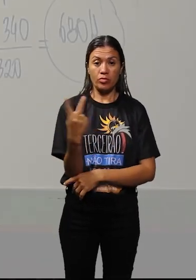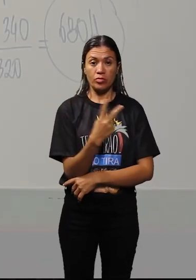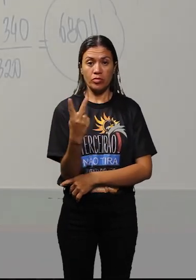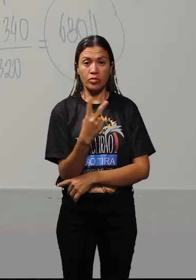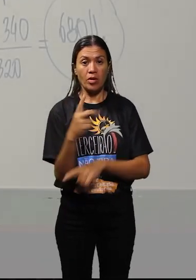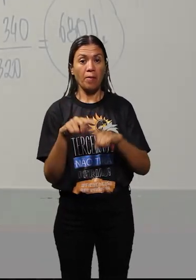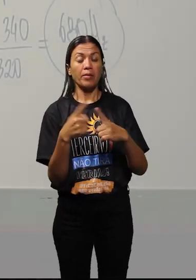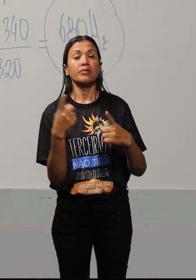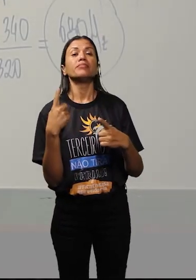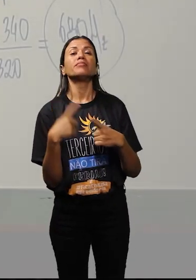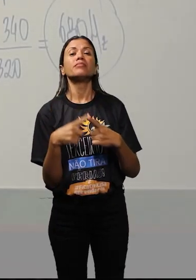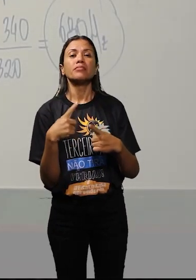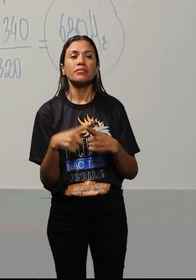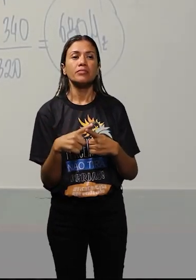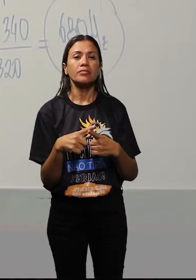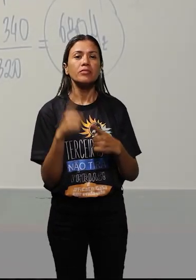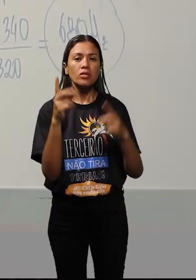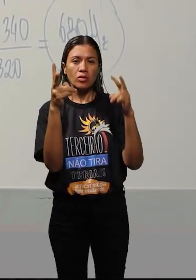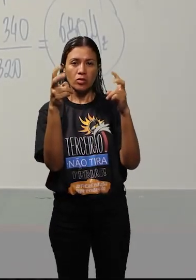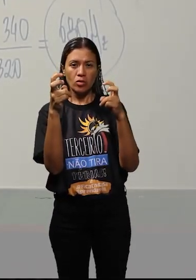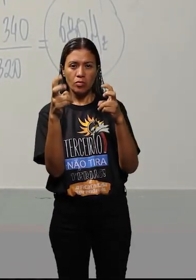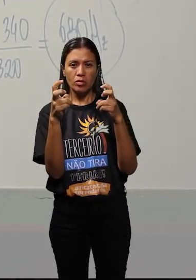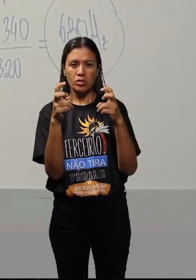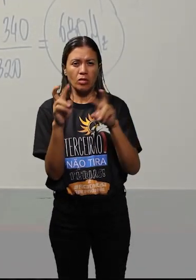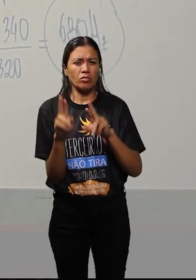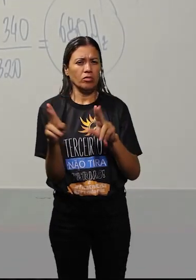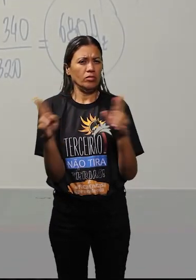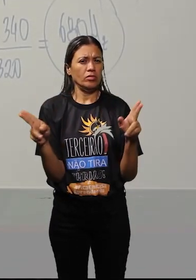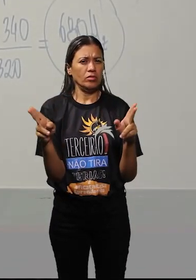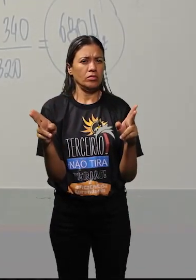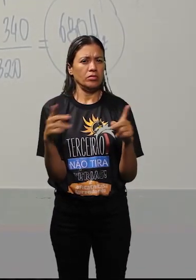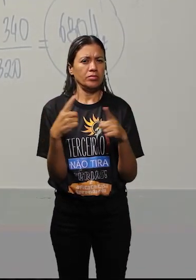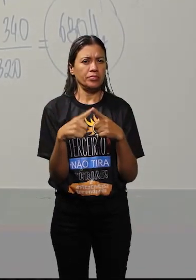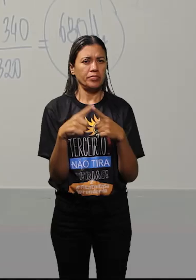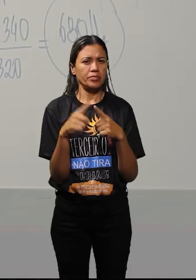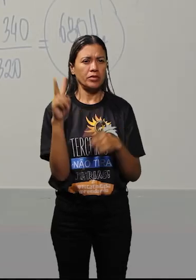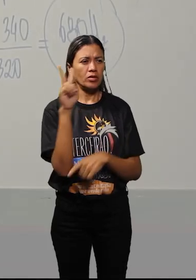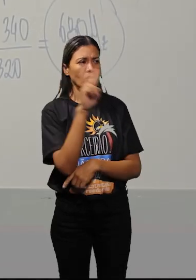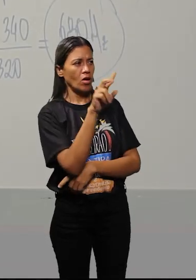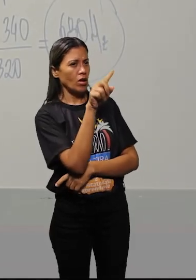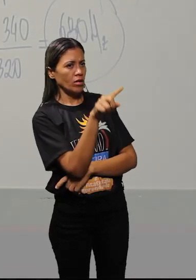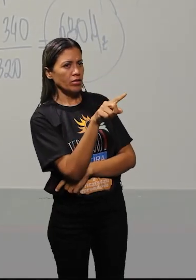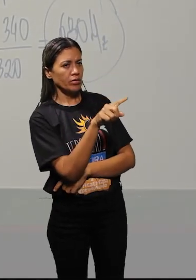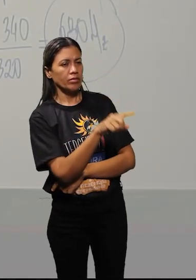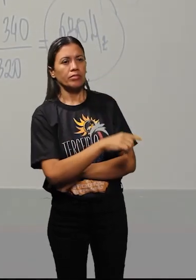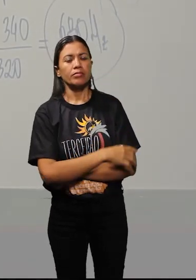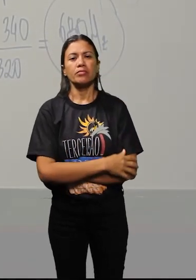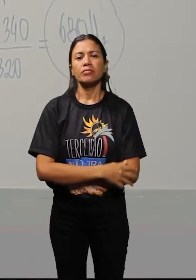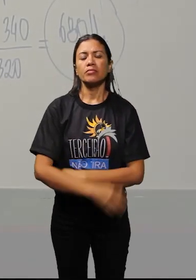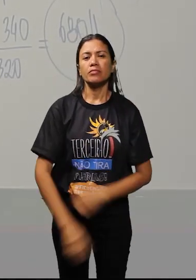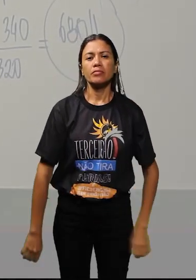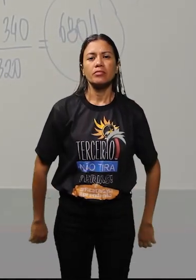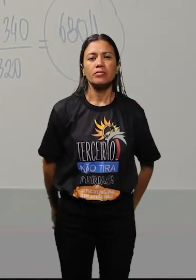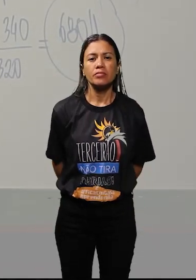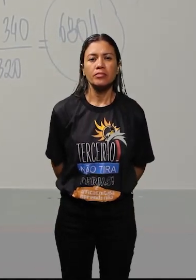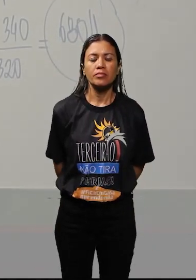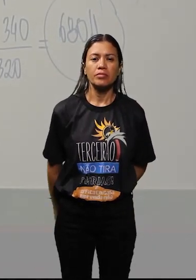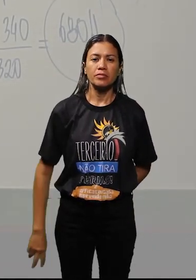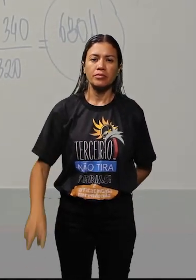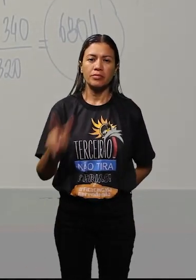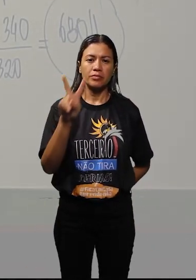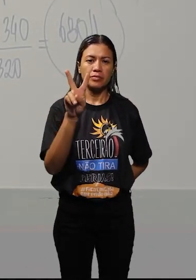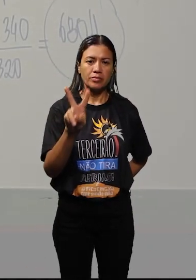Considerando que essa velocidade ela é constante, eu acho que